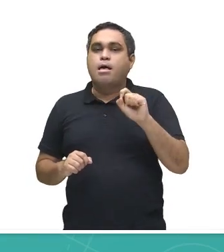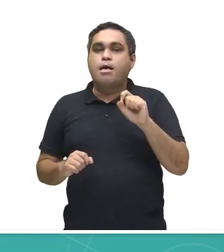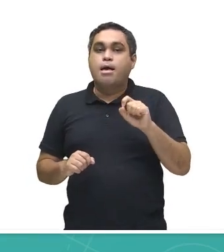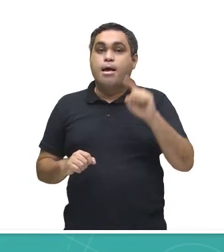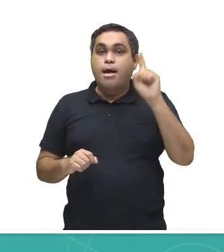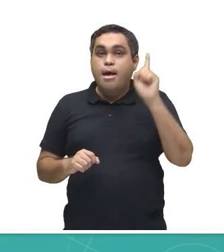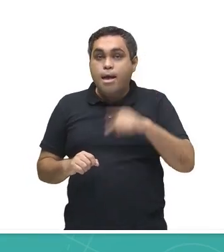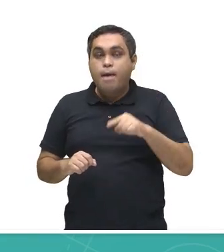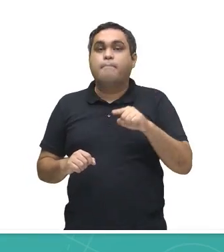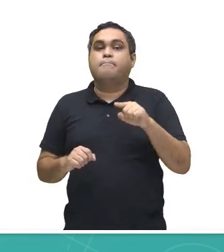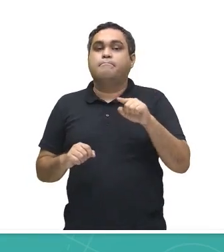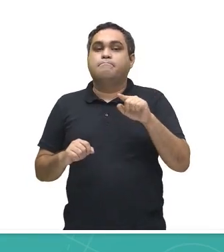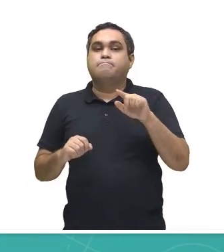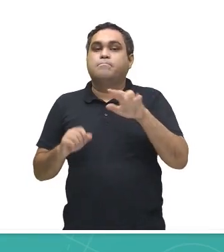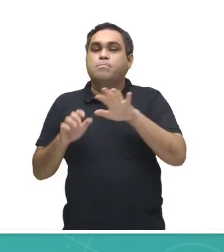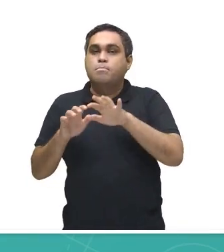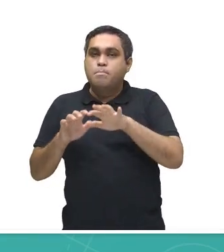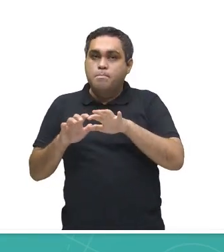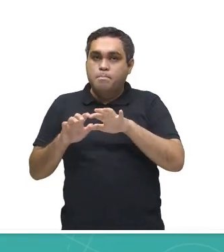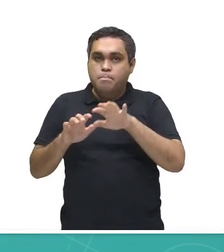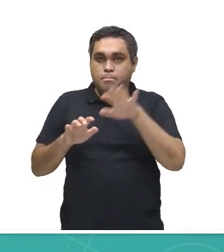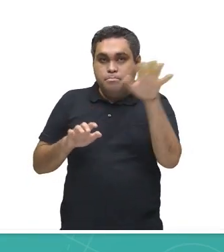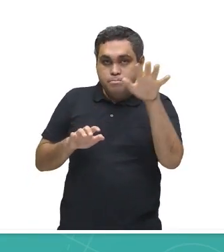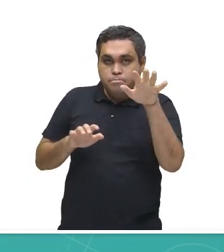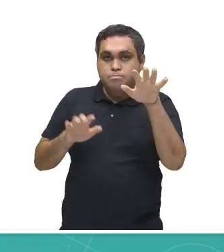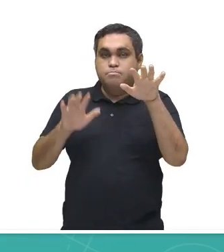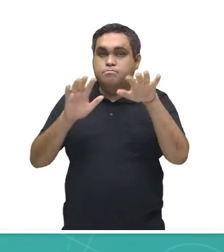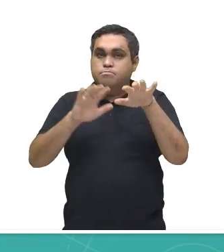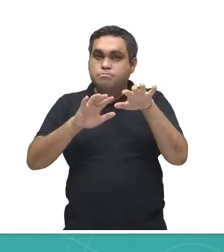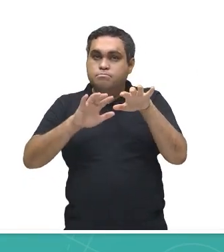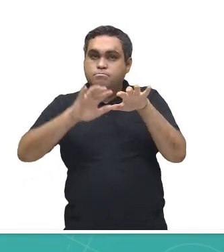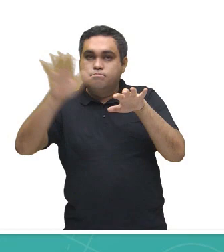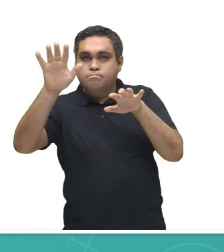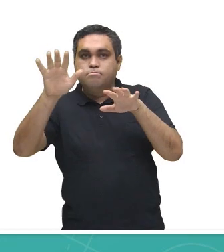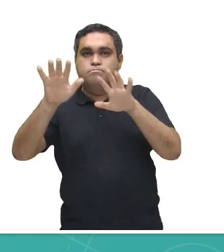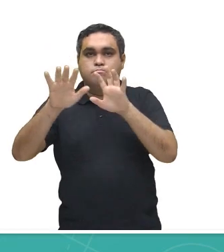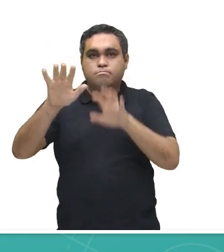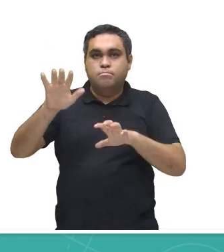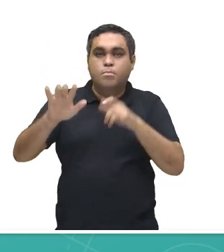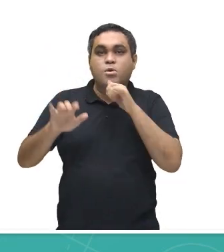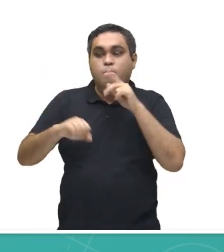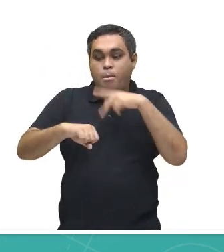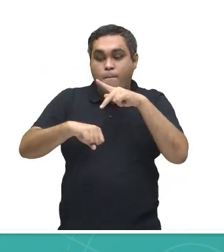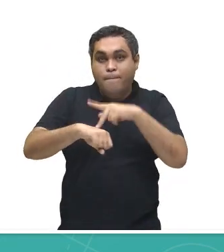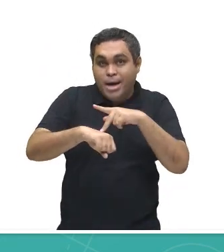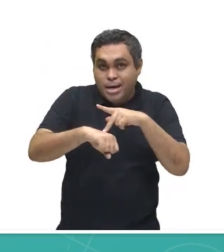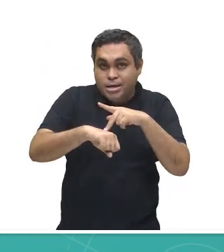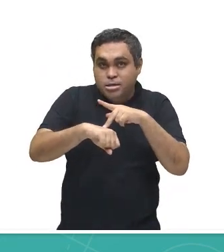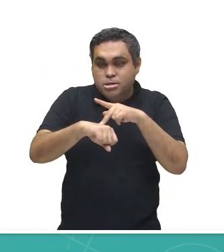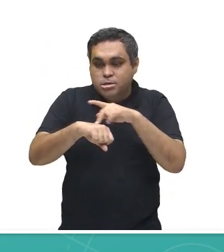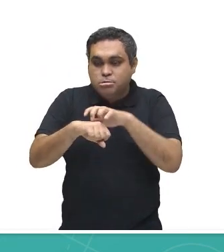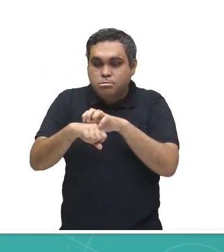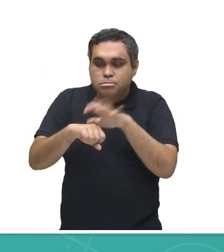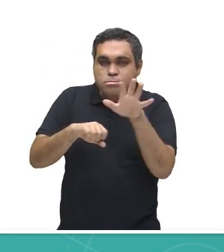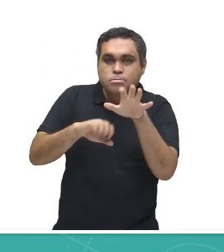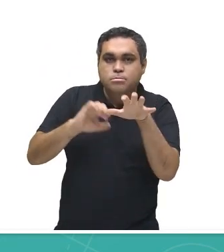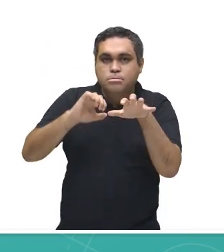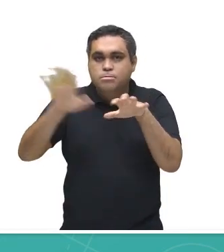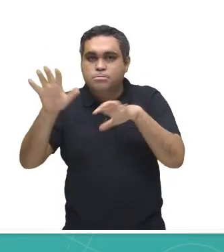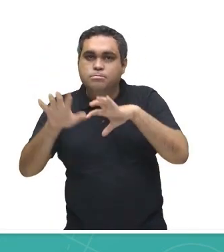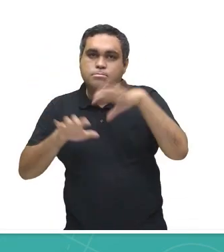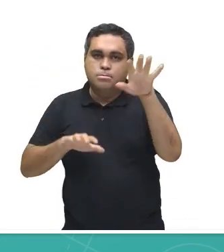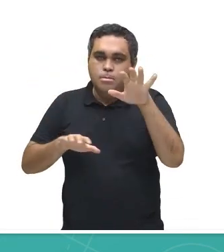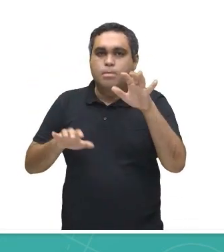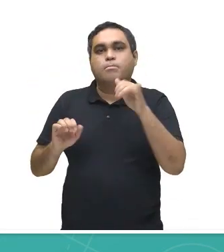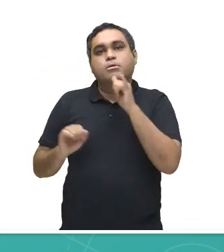tá? De um país em regiões. No caso, o nosso país, o Brasil, de acordo com o IBGE,